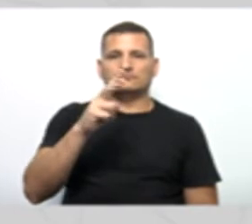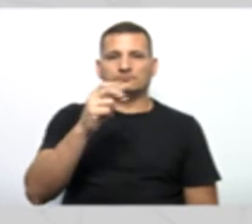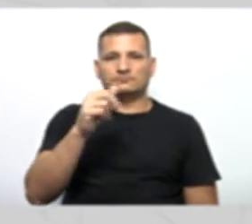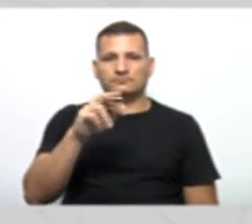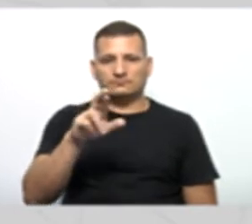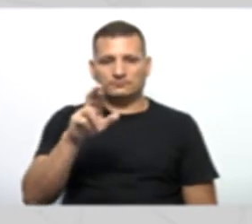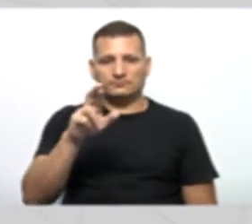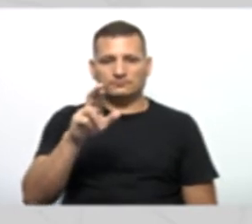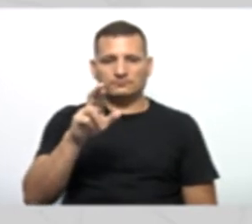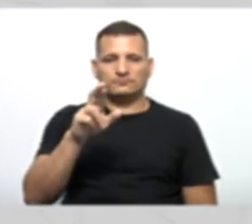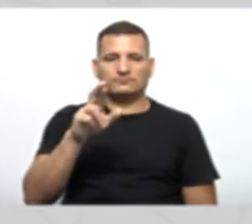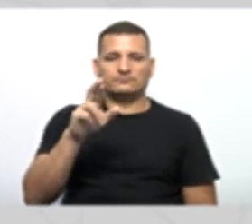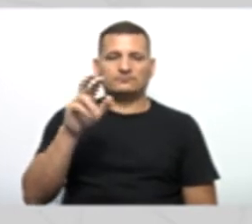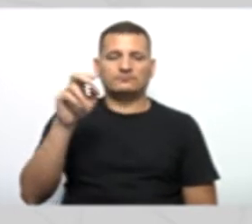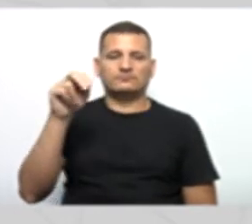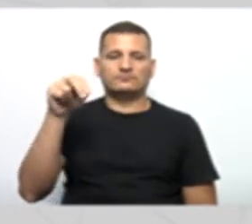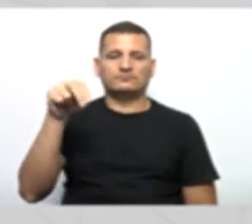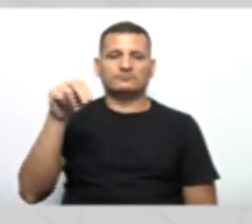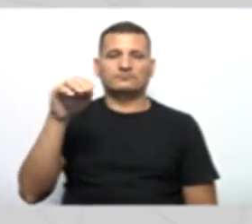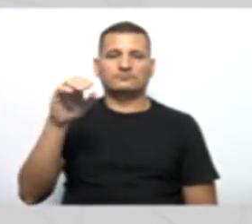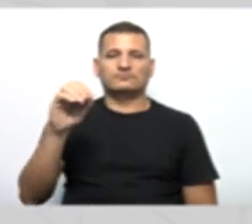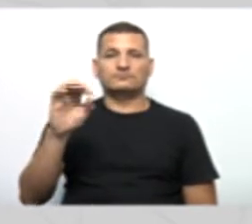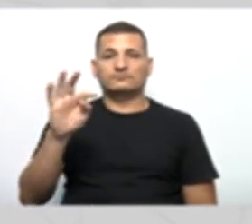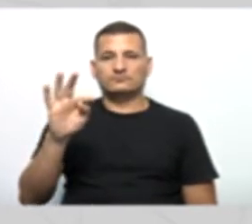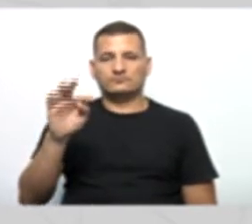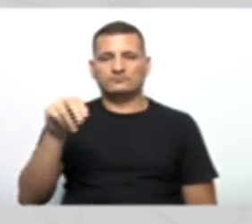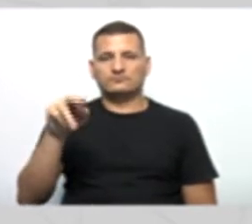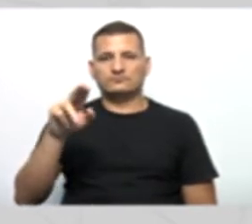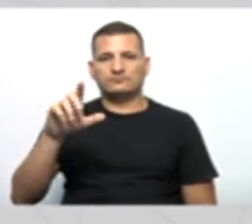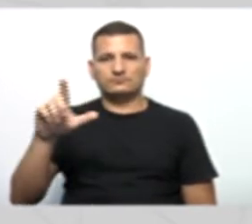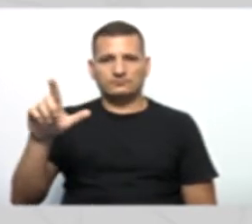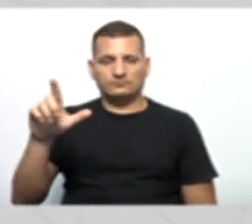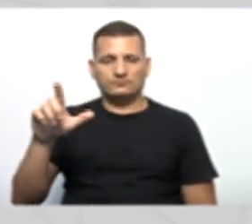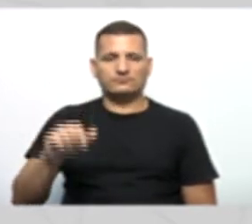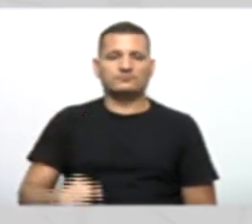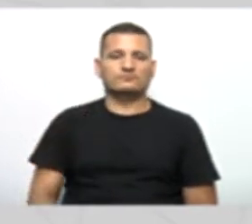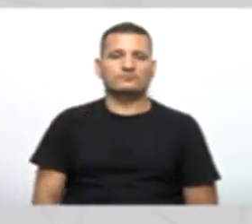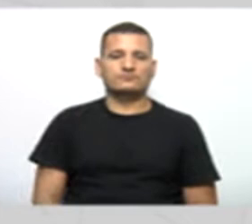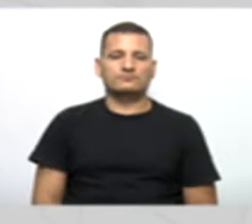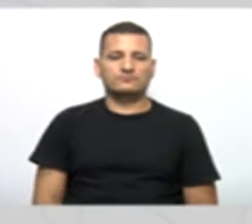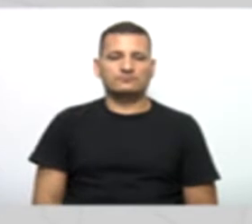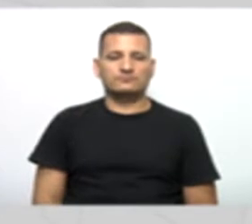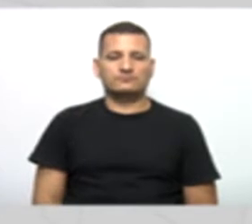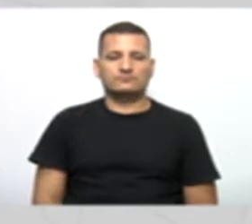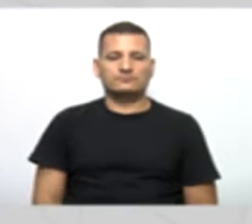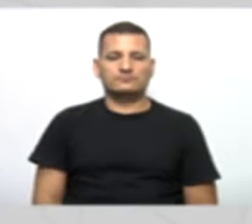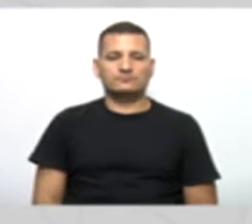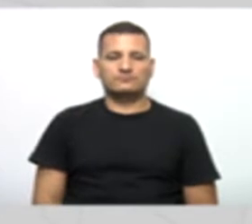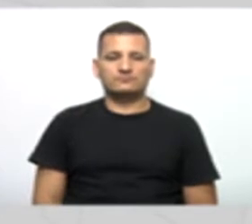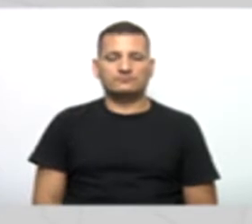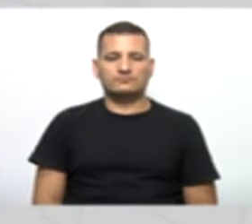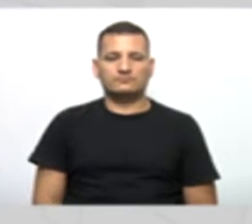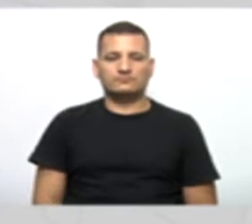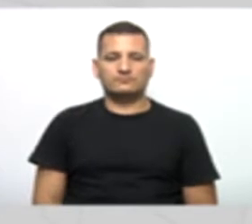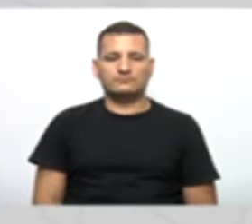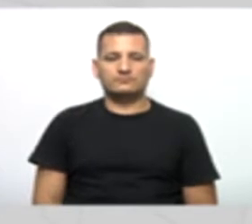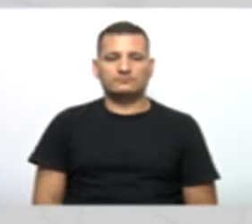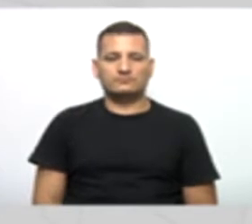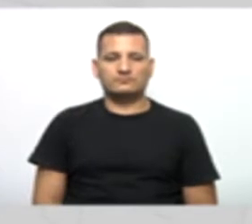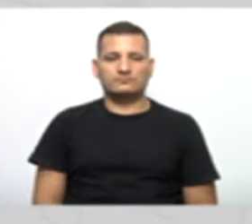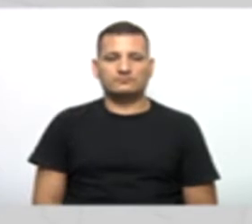tipo not null, ou seja, não pode ficar em branco também. Criei sexo, vejam só, como eu vou